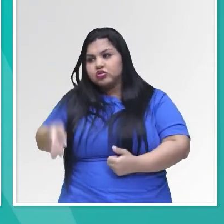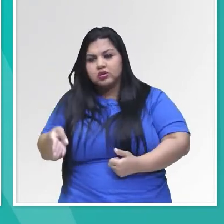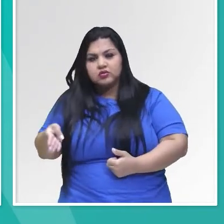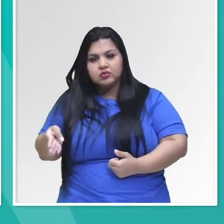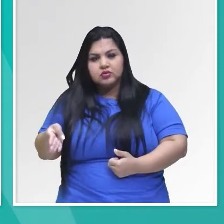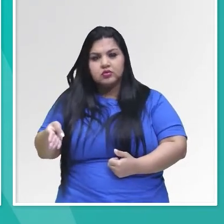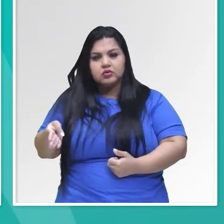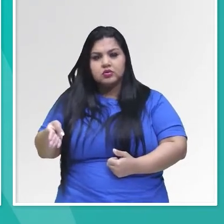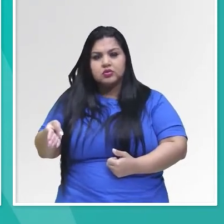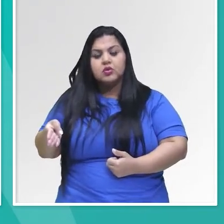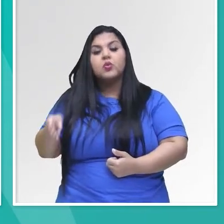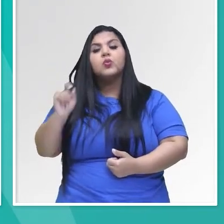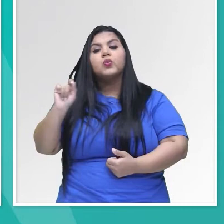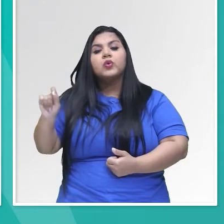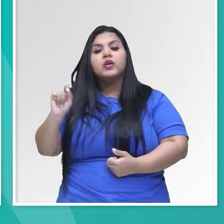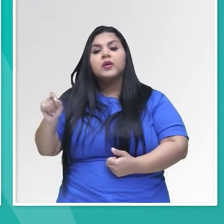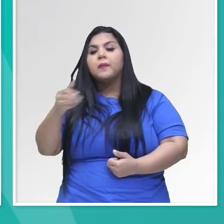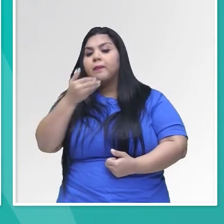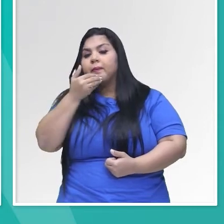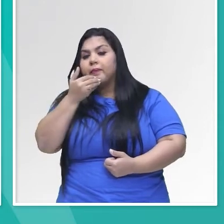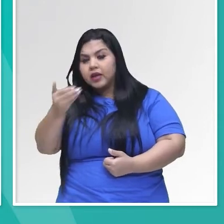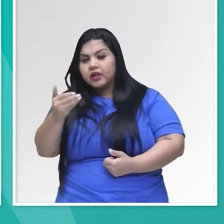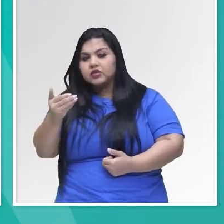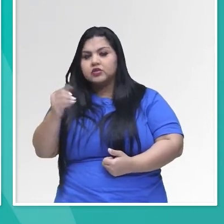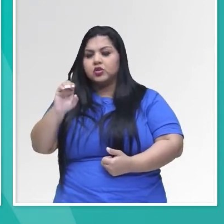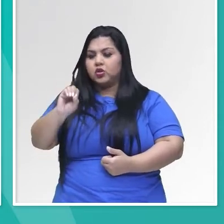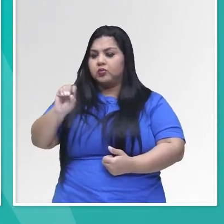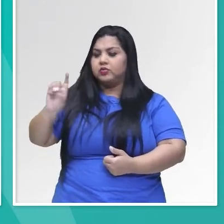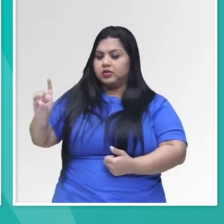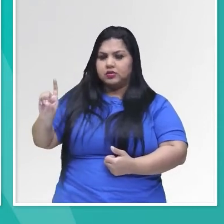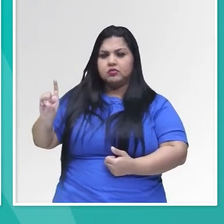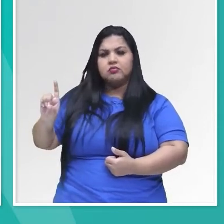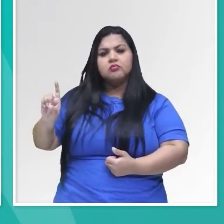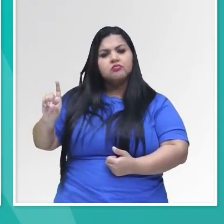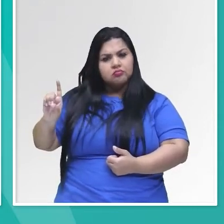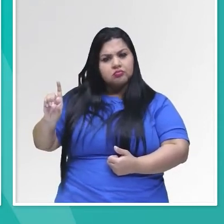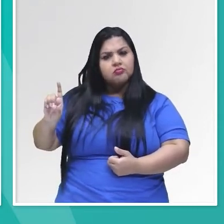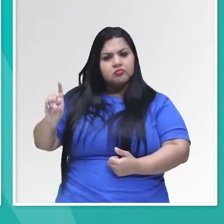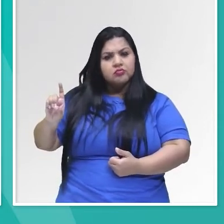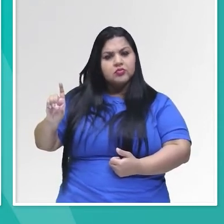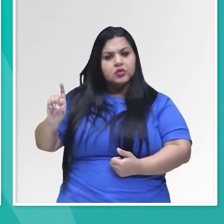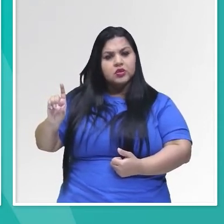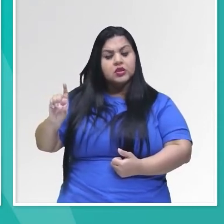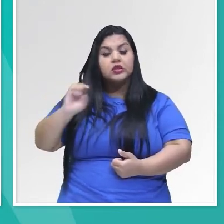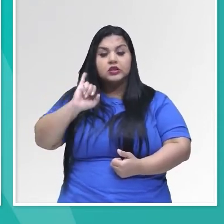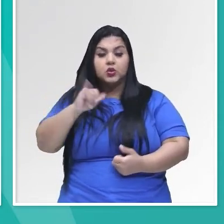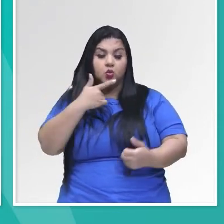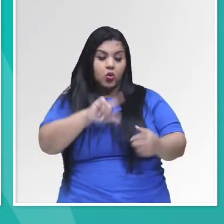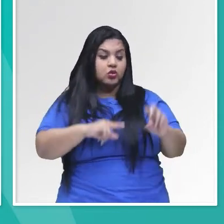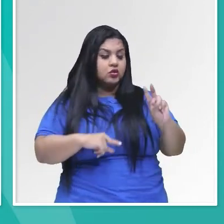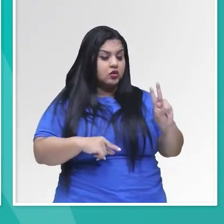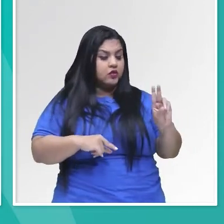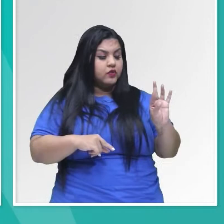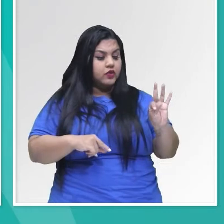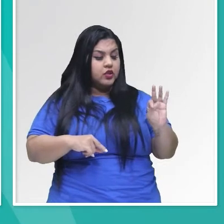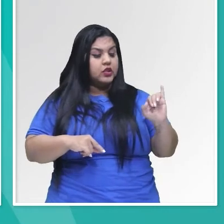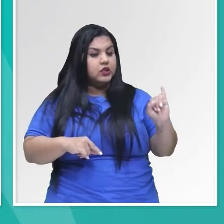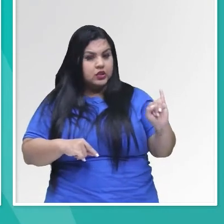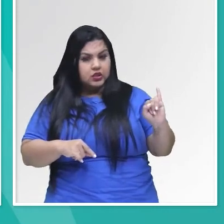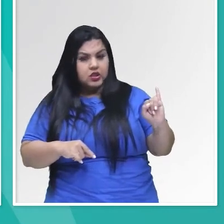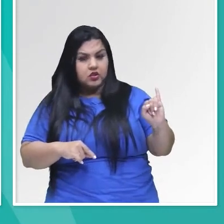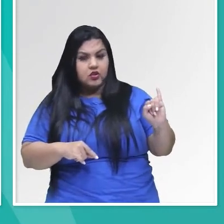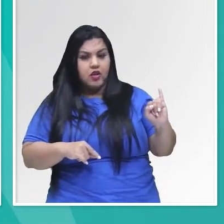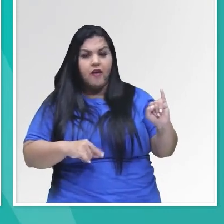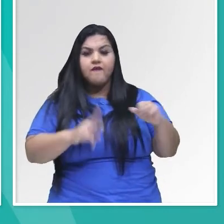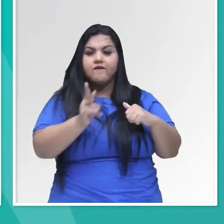O que ele pede? Objeto direto. Porque ele é um VTD. E se o outro é VTI, verbo transitivo